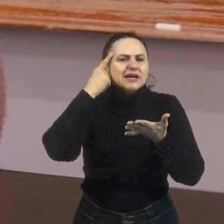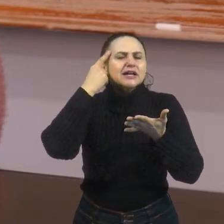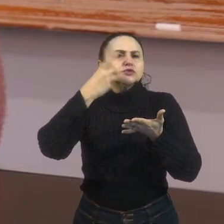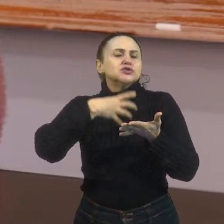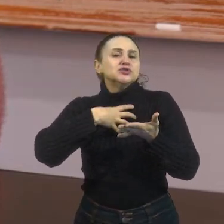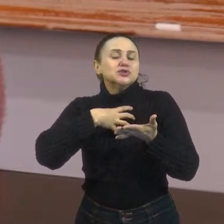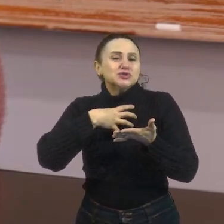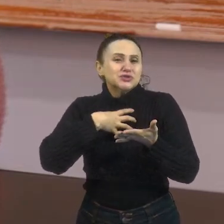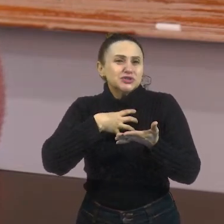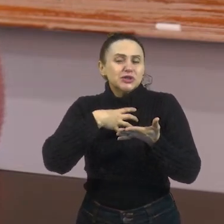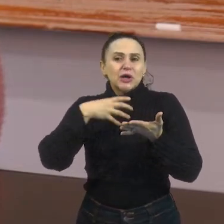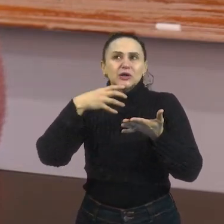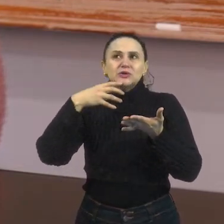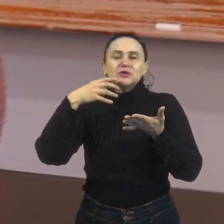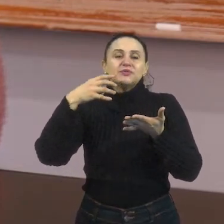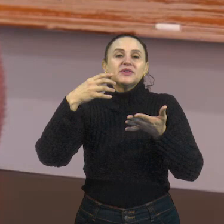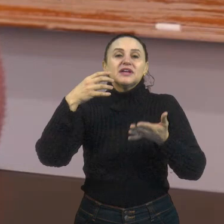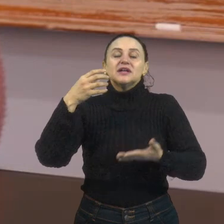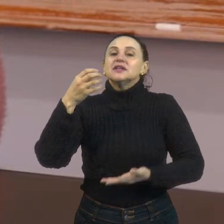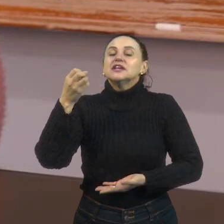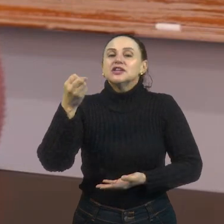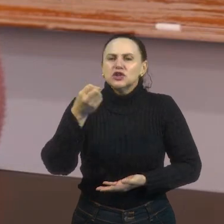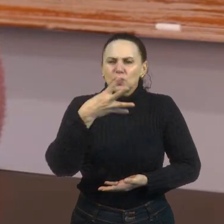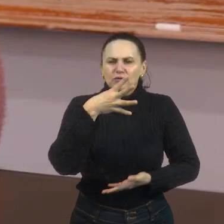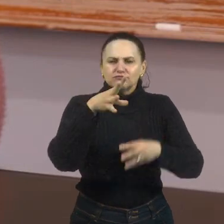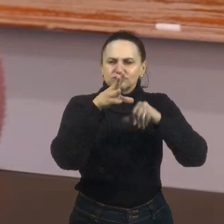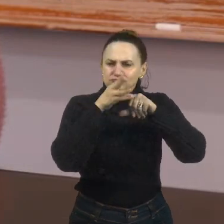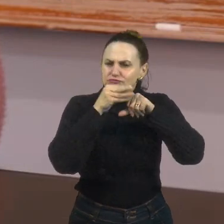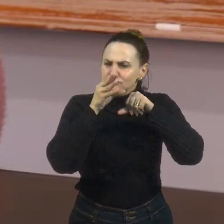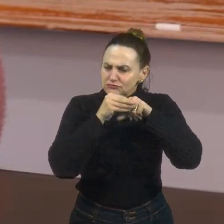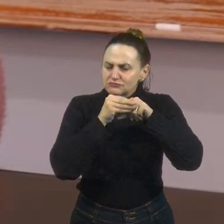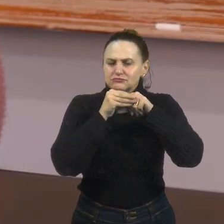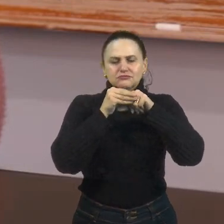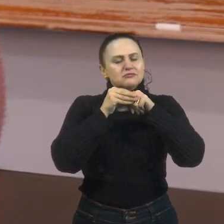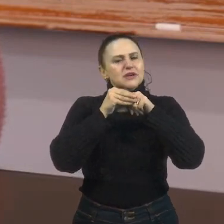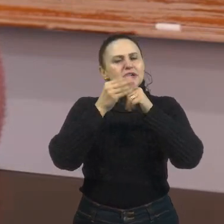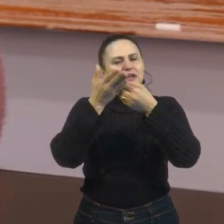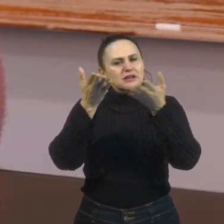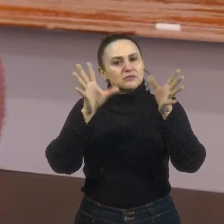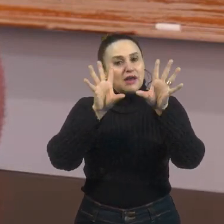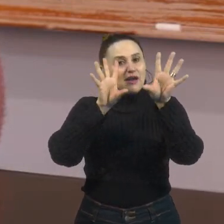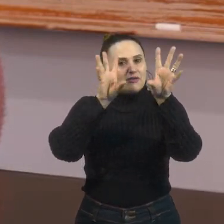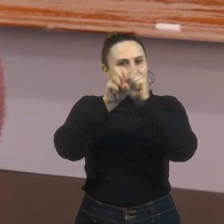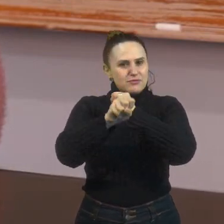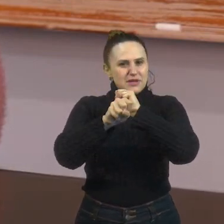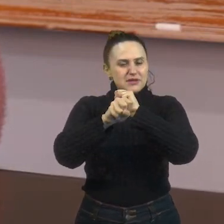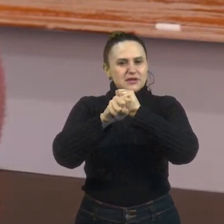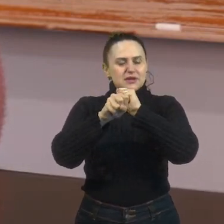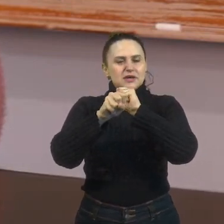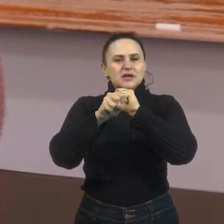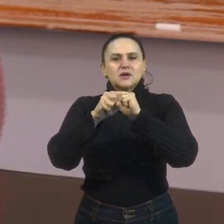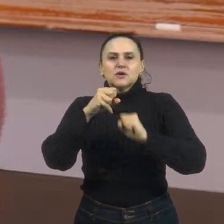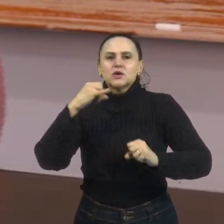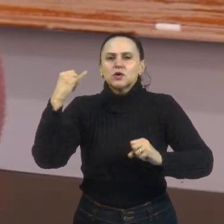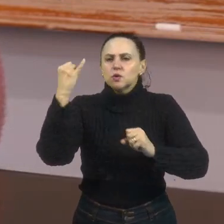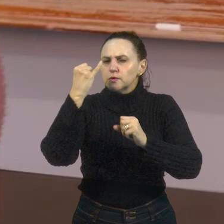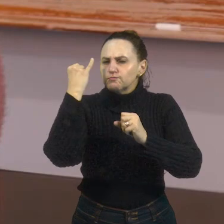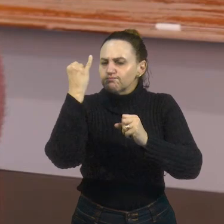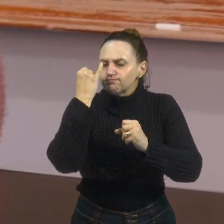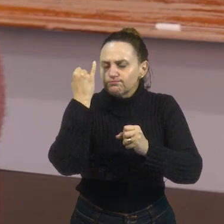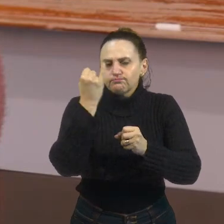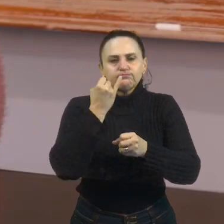trazer novos elementos aí para a formação de vocês, para uma formação mesmo fundamentada,